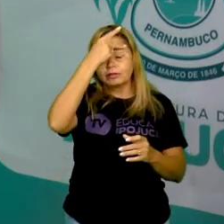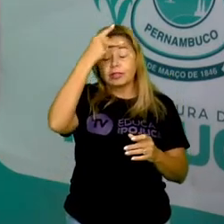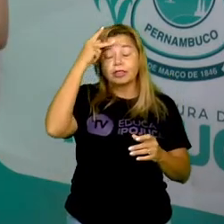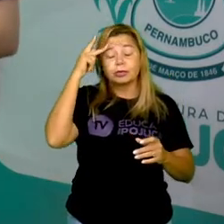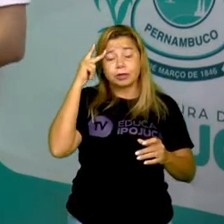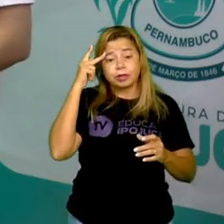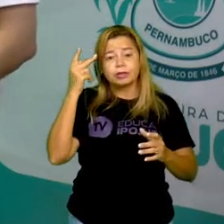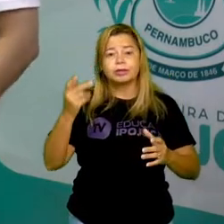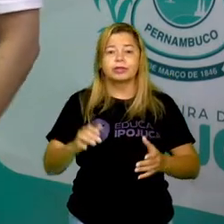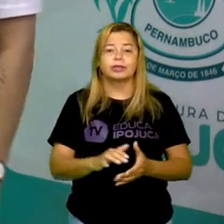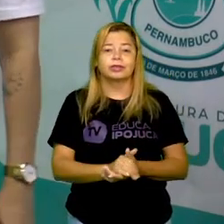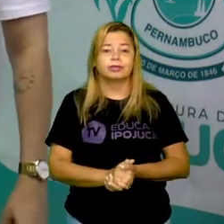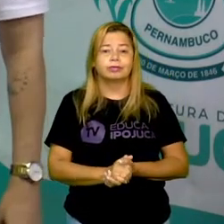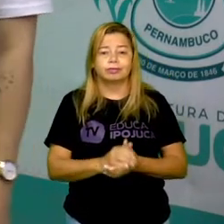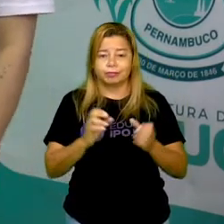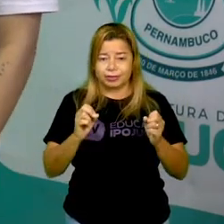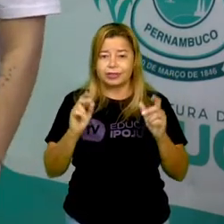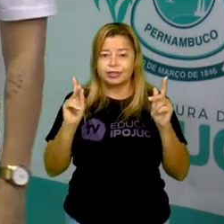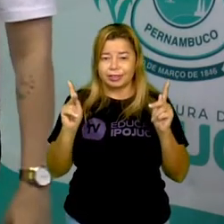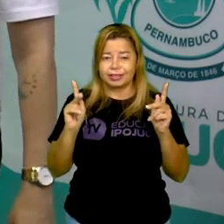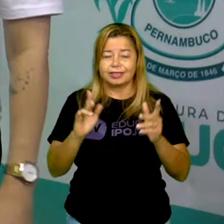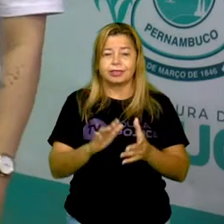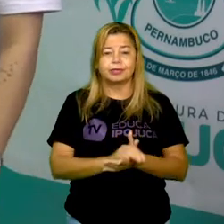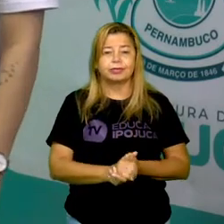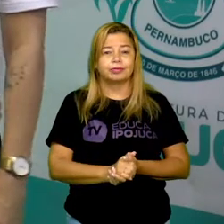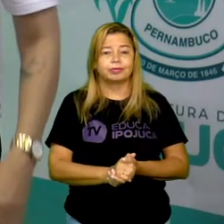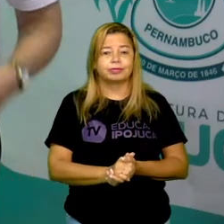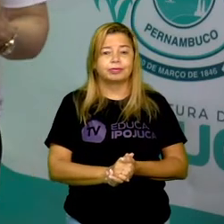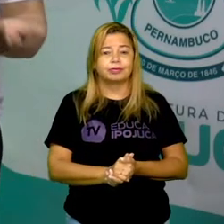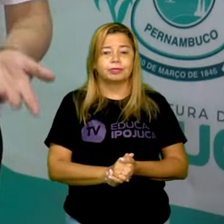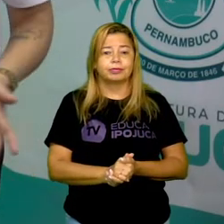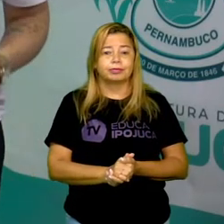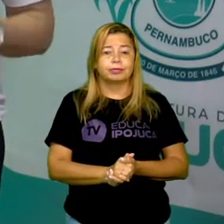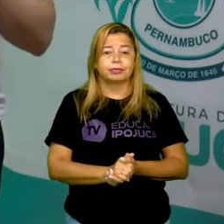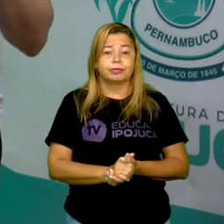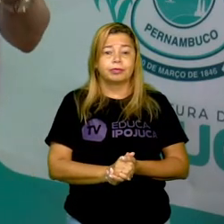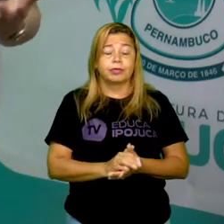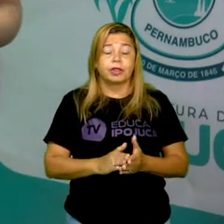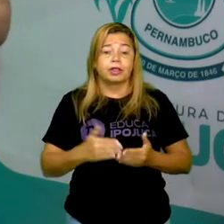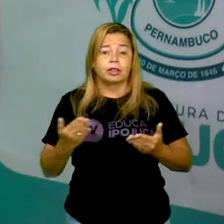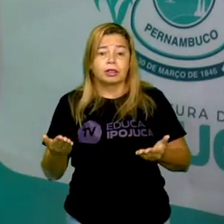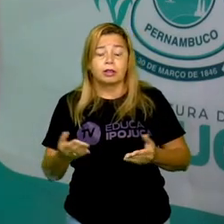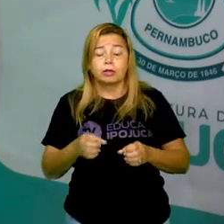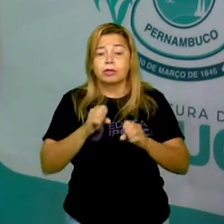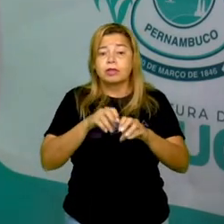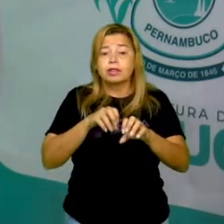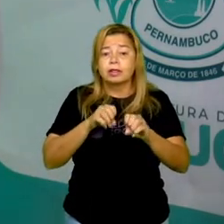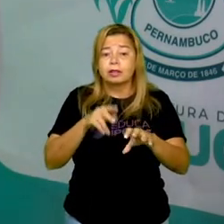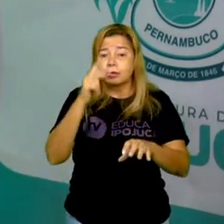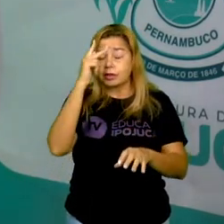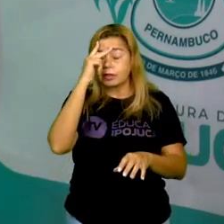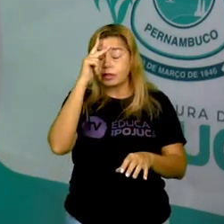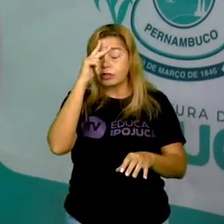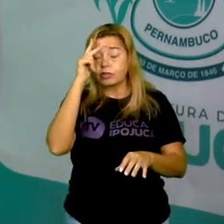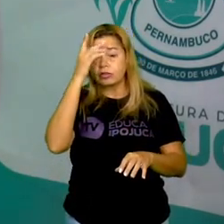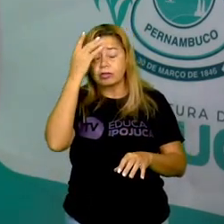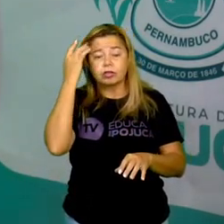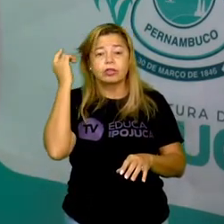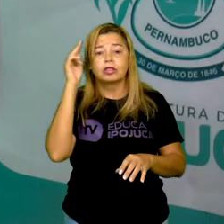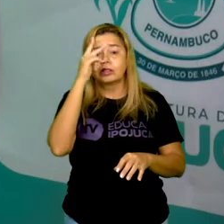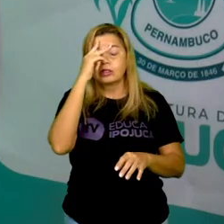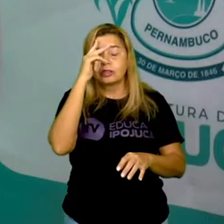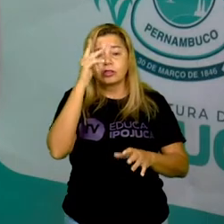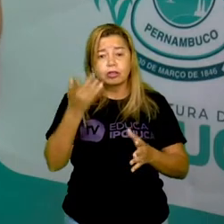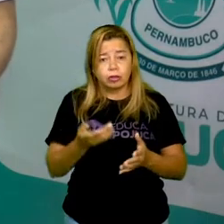tipicamente humanas, tá certo? A moral da história traz aí um contexto que se aplica